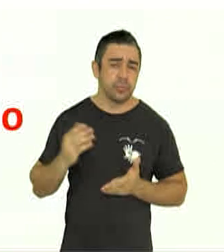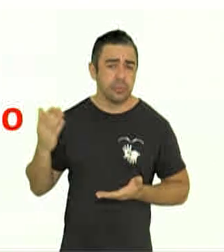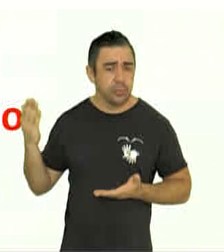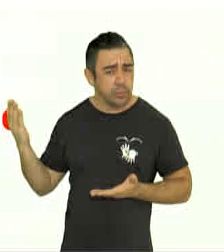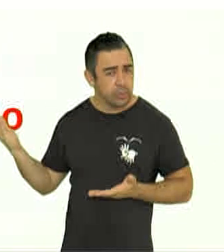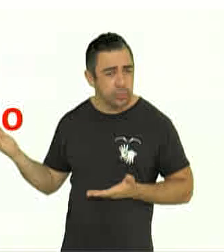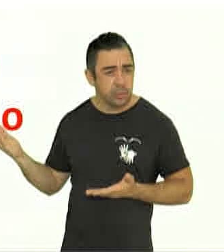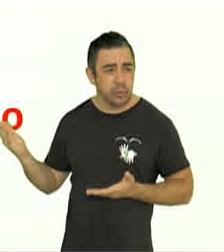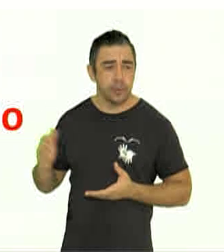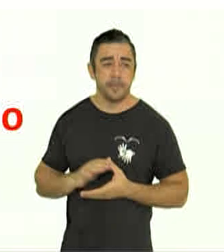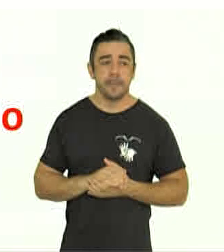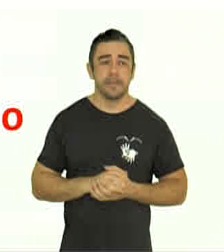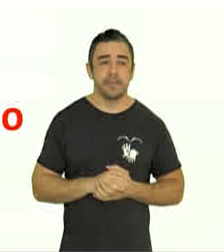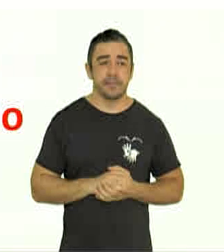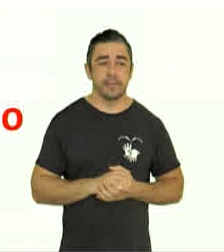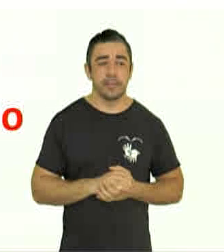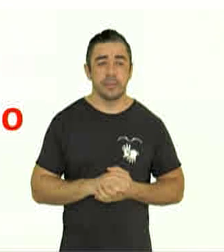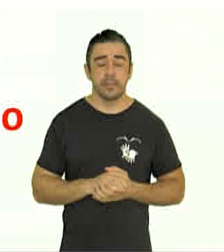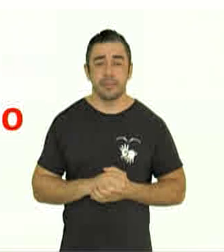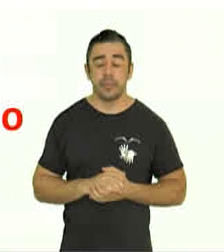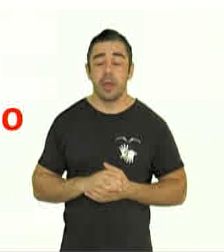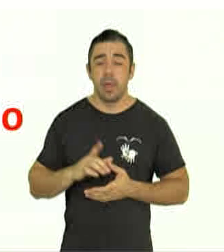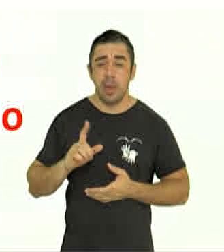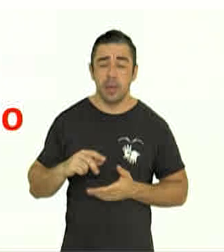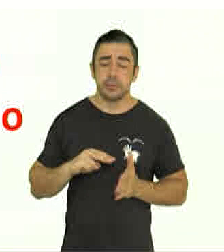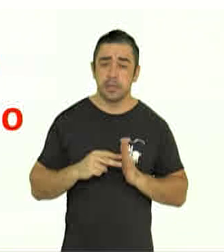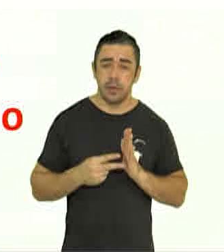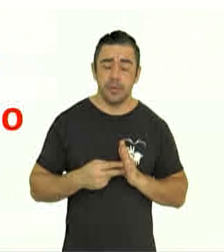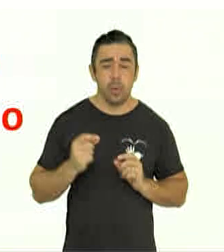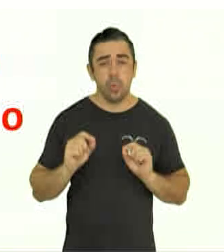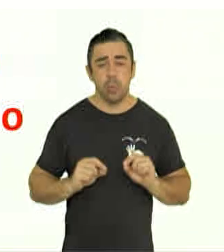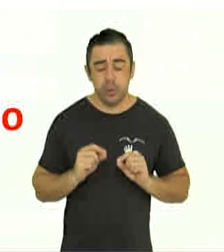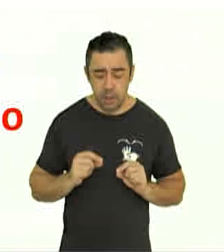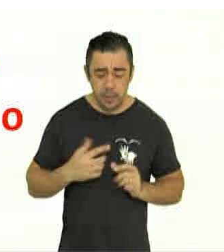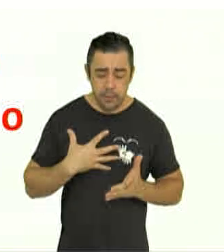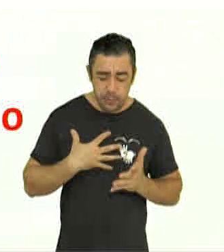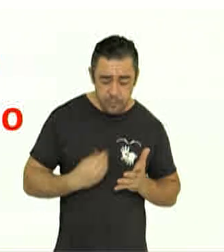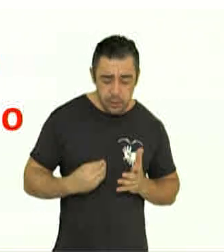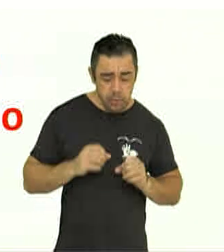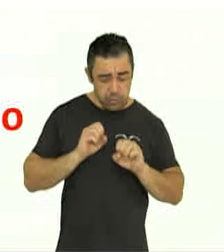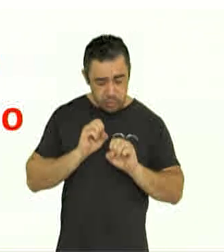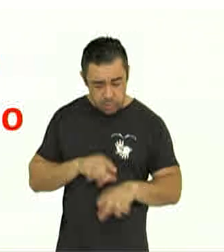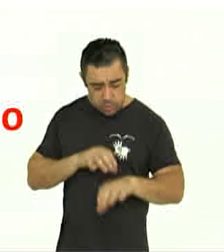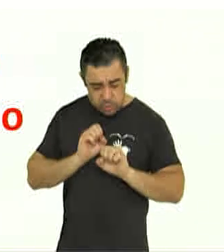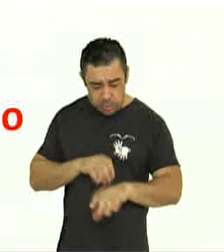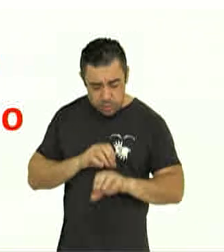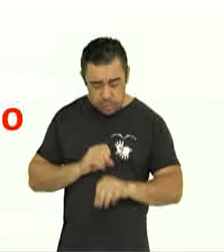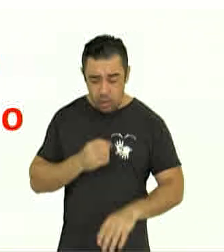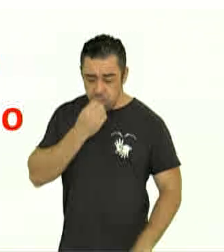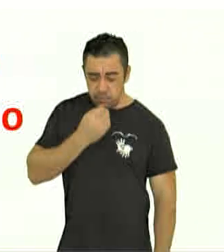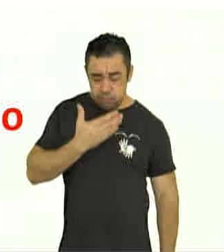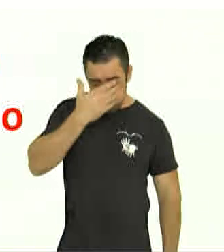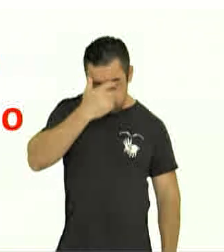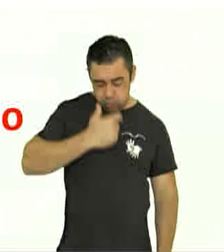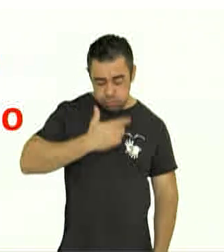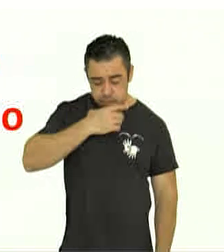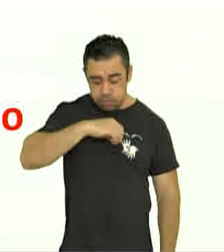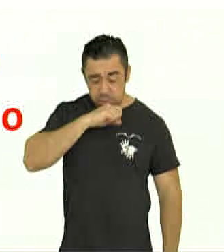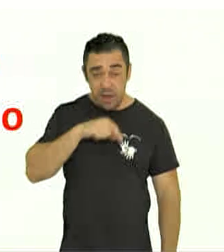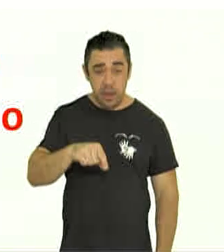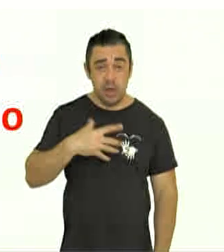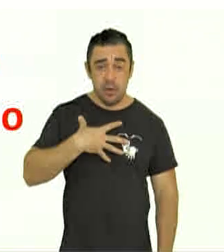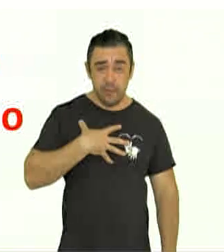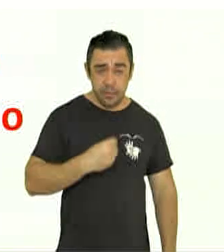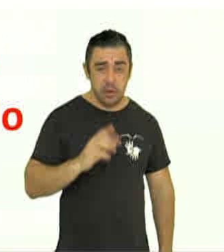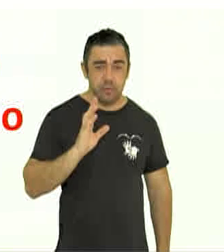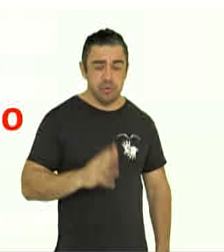inteira. Então, letra B, né, ao passar sua visão de mundo para o filho, ou ser um bom pai, o filho já teria pronto um